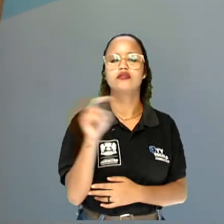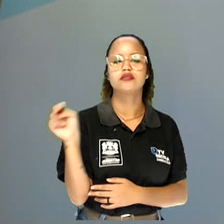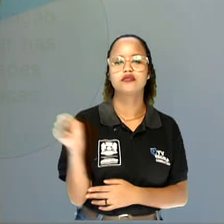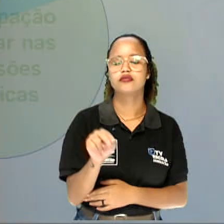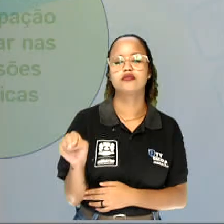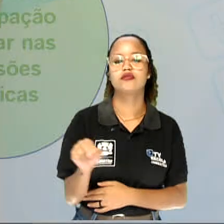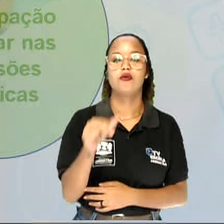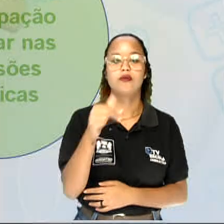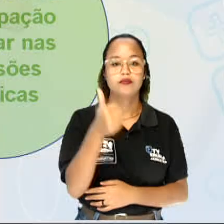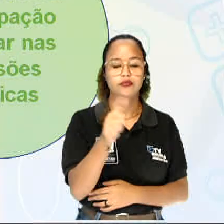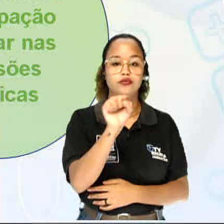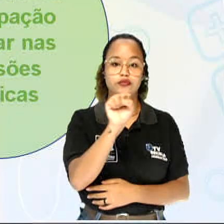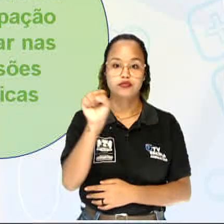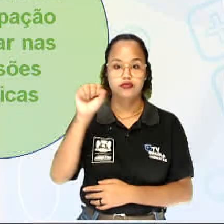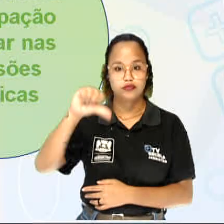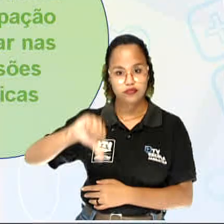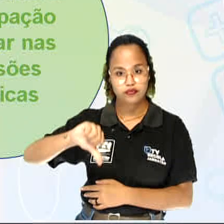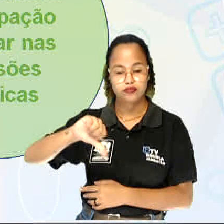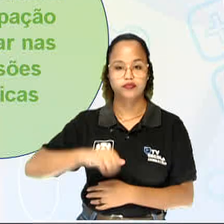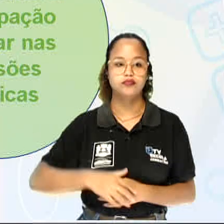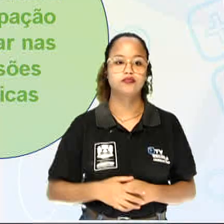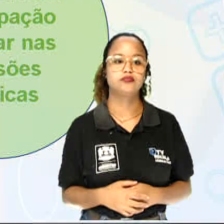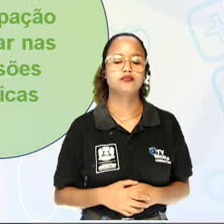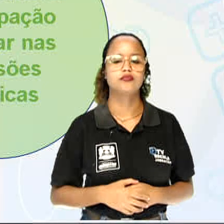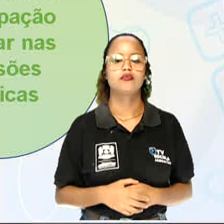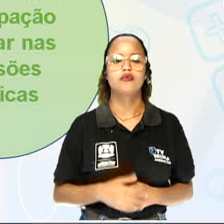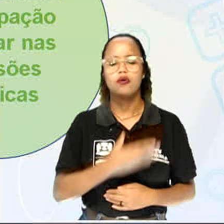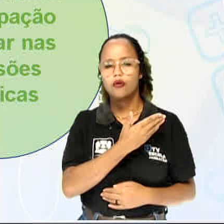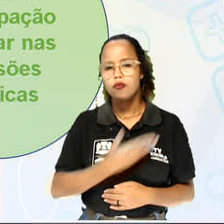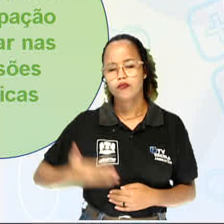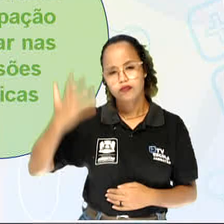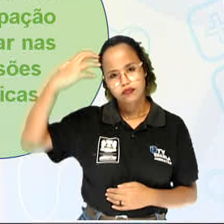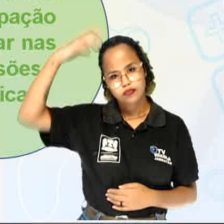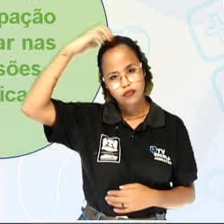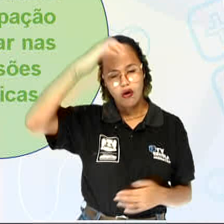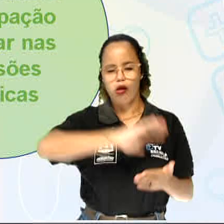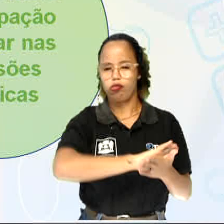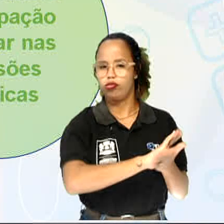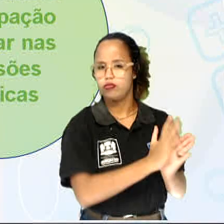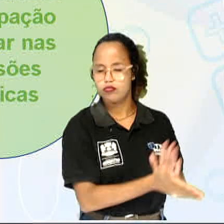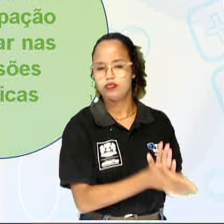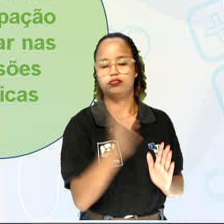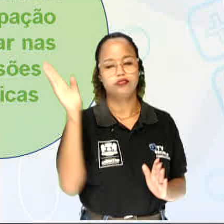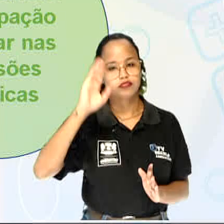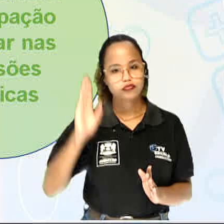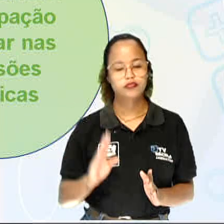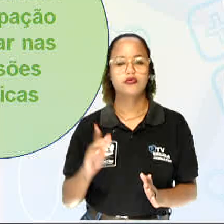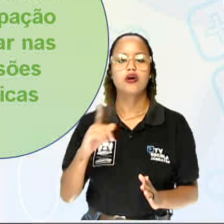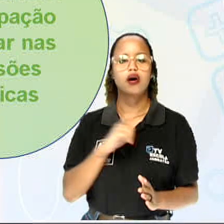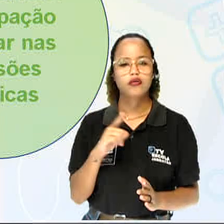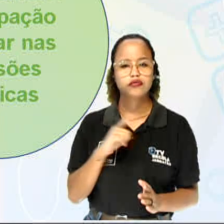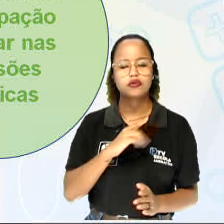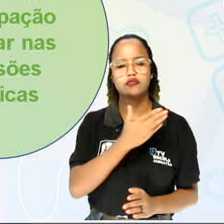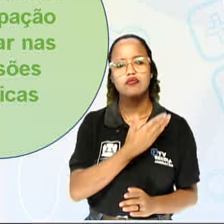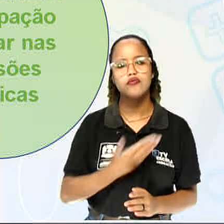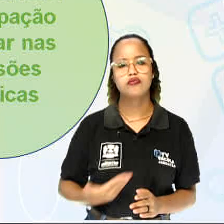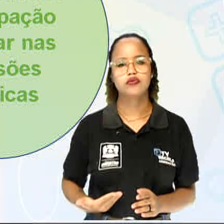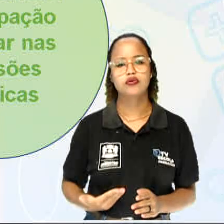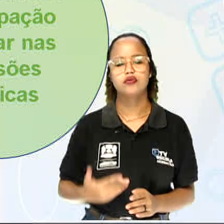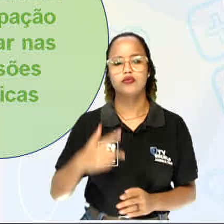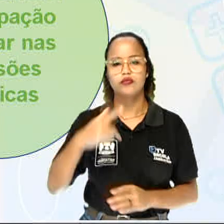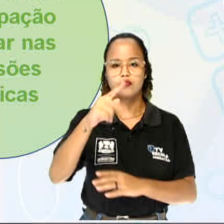de 1889, a monarquia foi extinta do Brasil e formou-se um governo